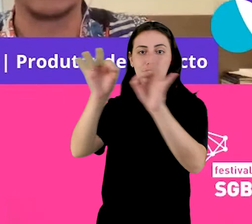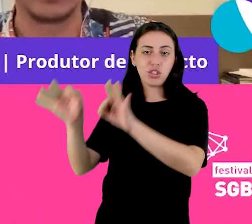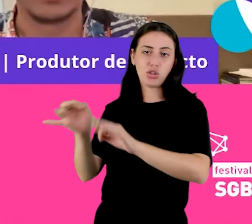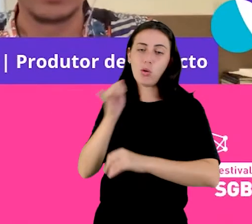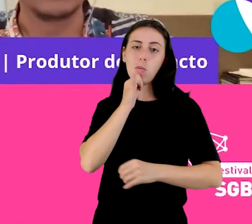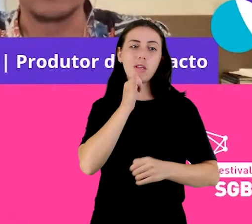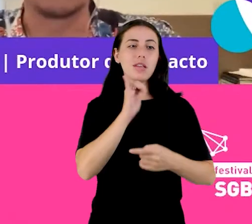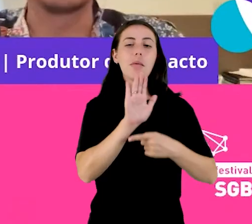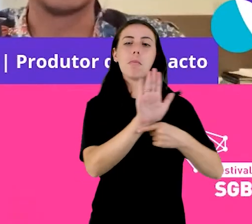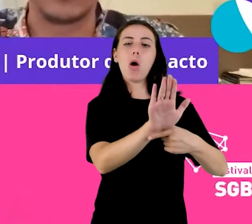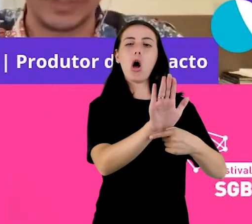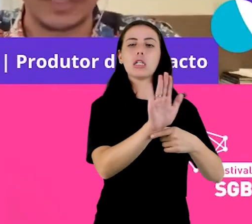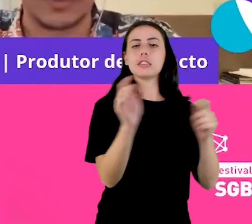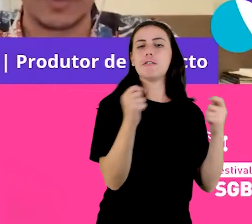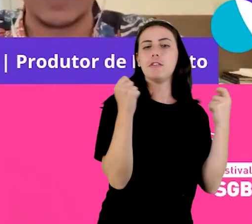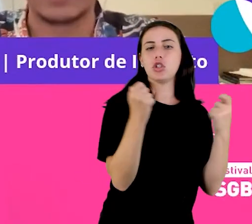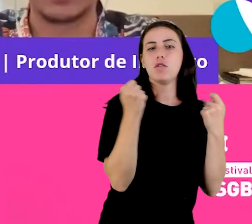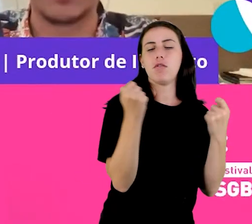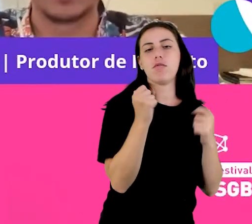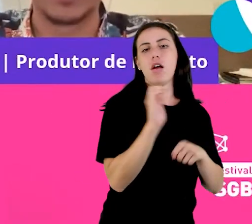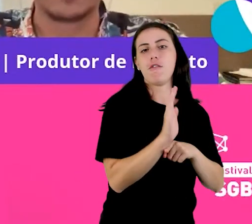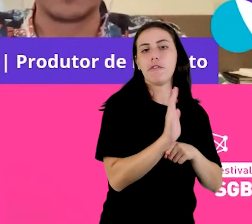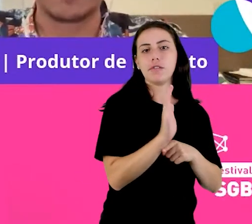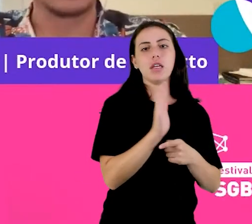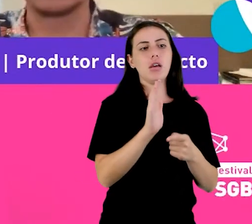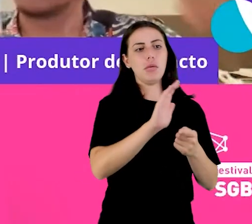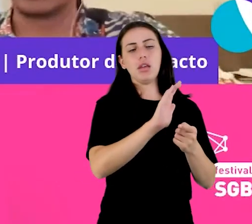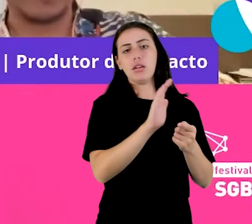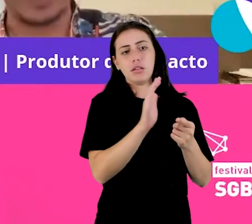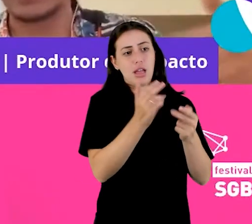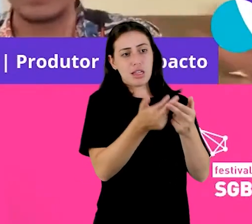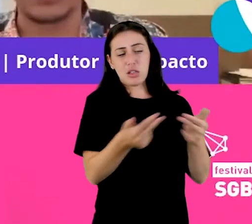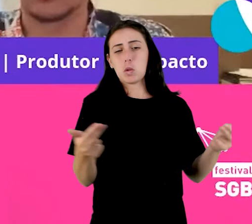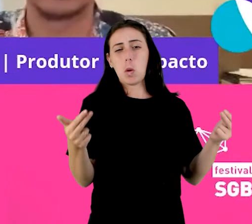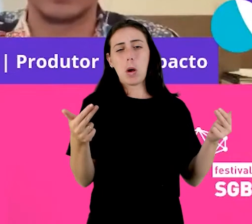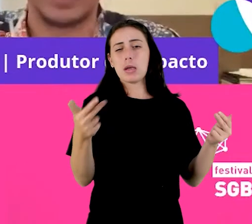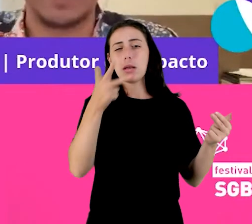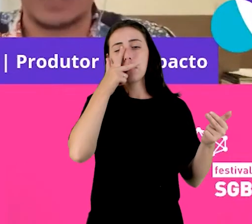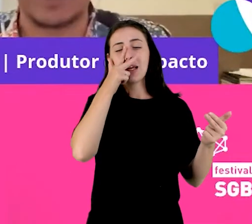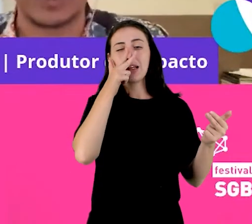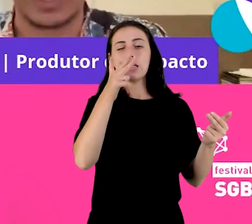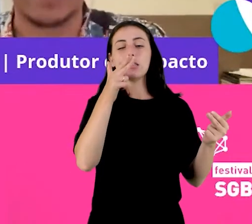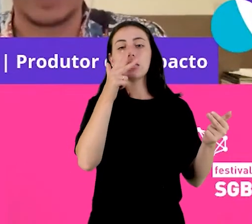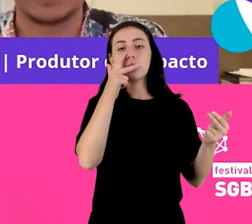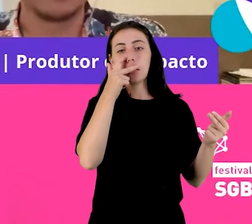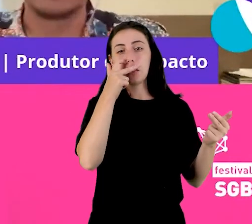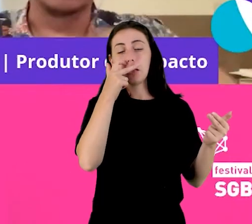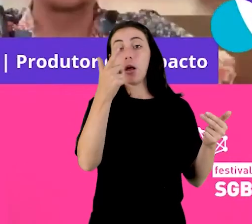gera o borderô, e isso não conta como se o filme tivesse tido público. Sessões em festivais, nada disso conta para o